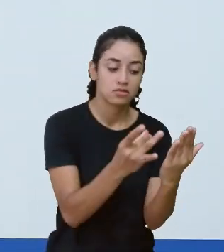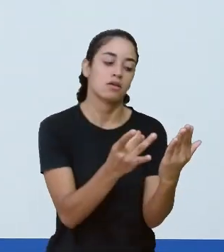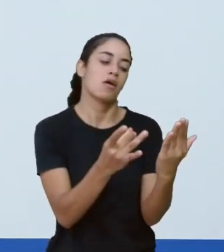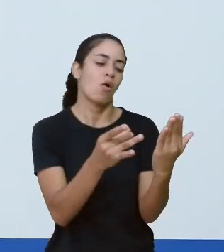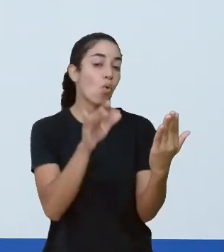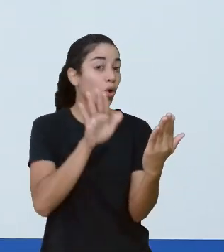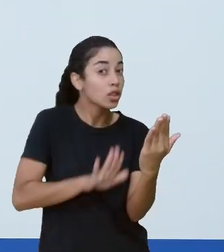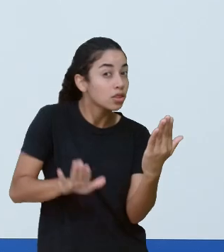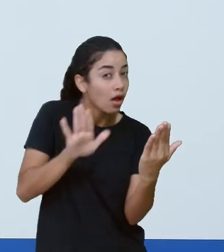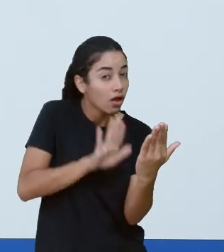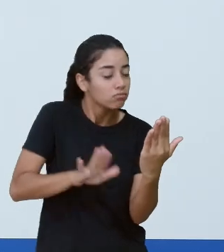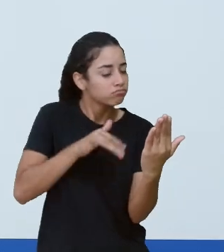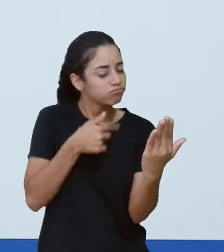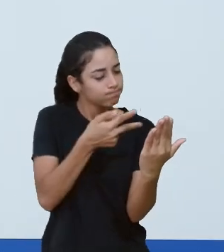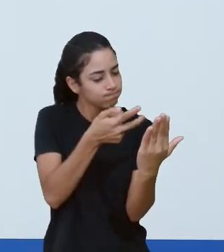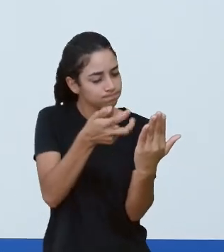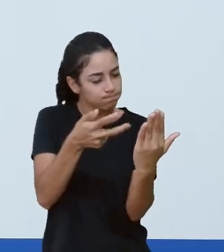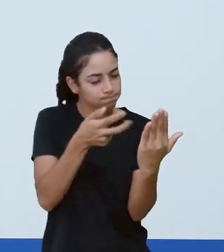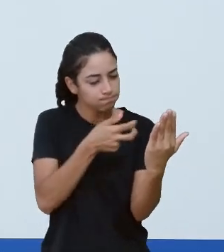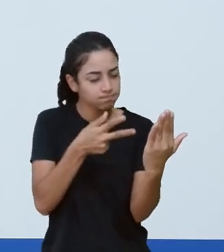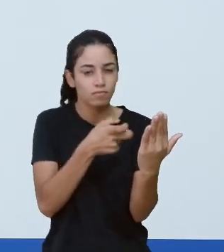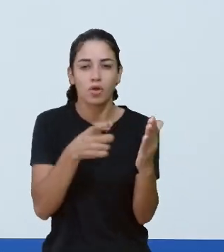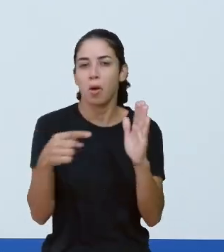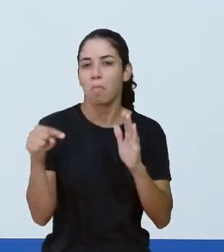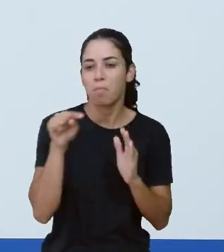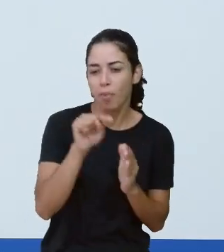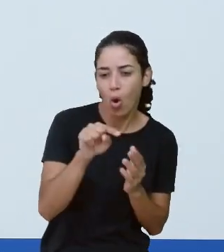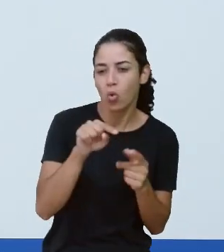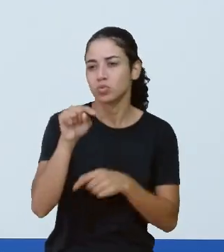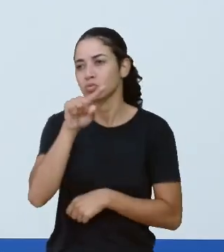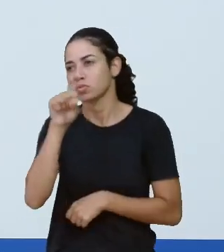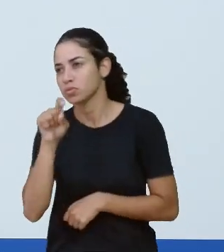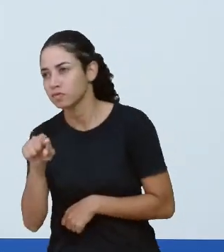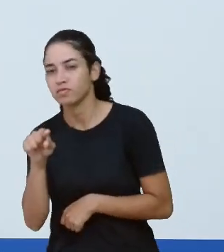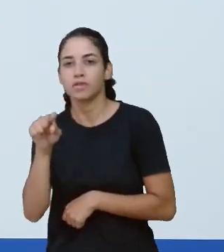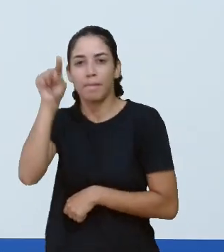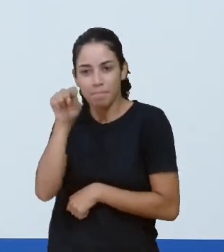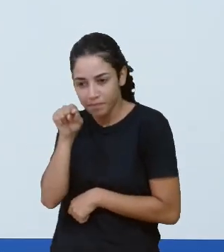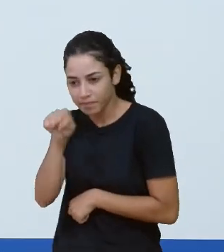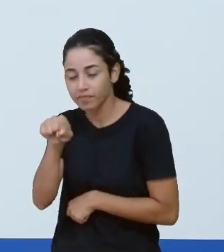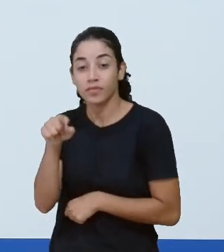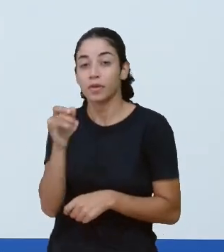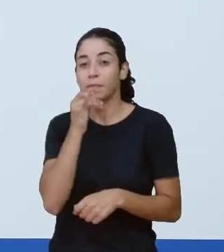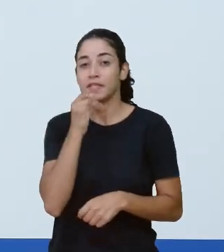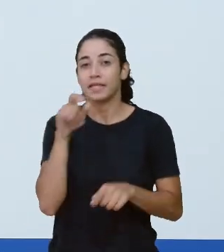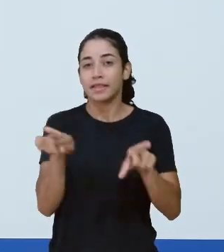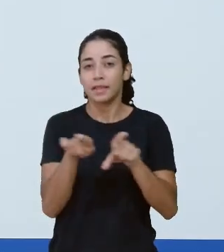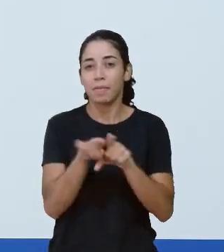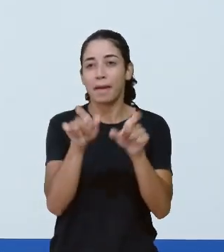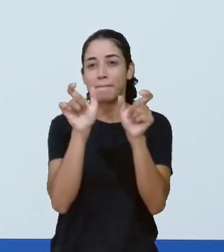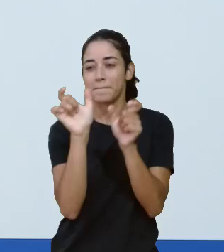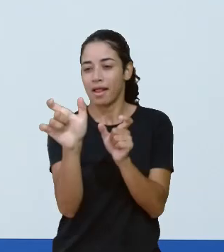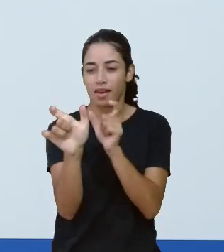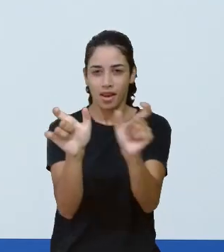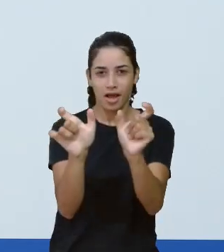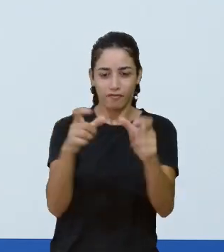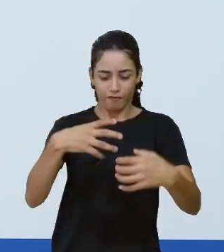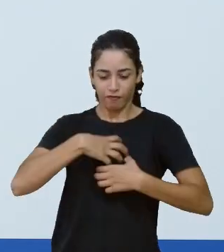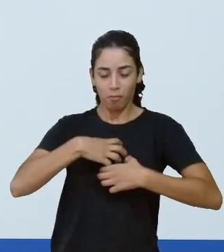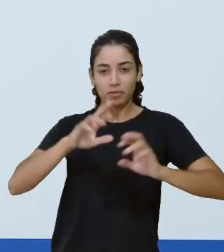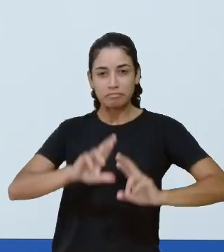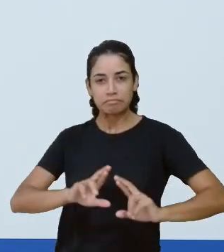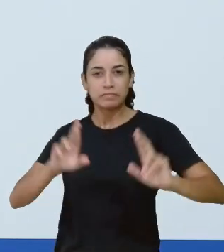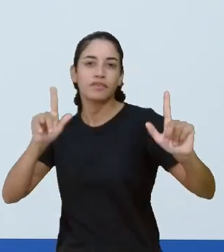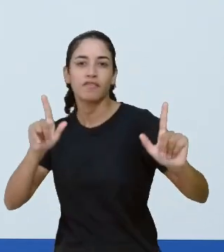precaução, observar as pontuações, observar muitas vezes que as palavras estão em itálico, as palavras estão